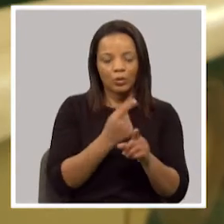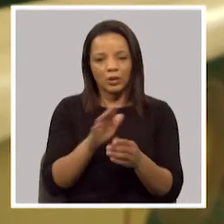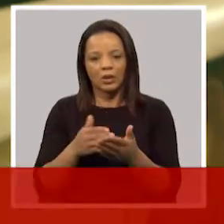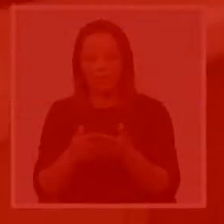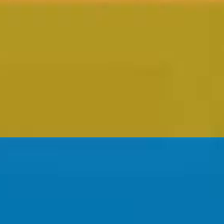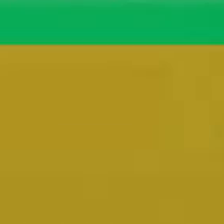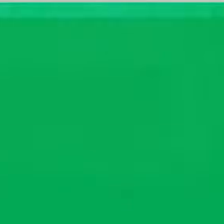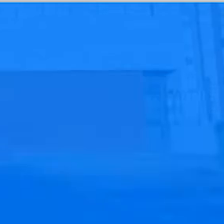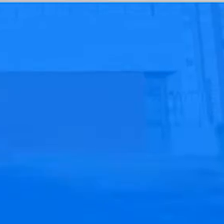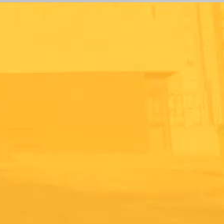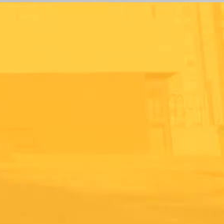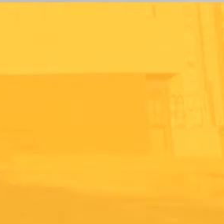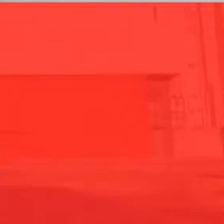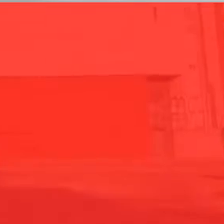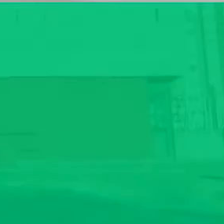uma curta-metragem.